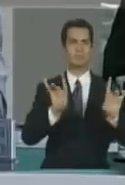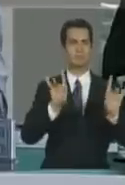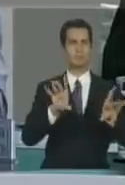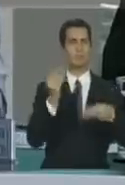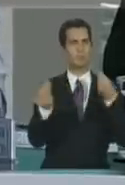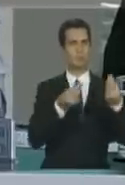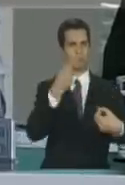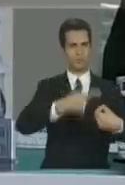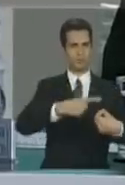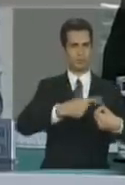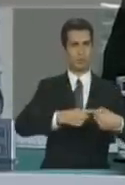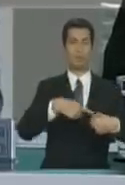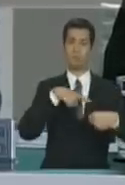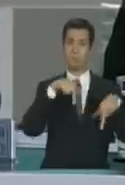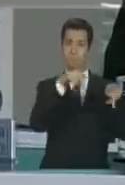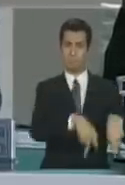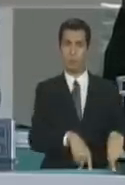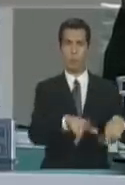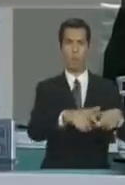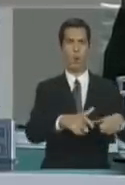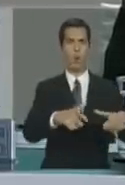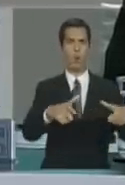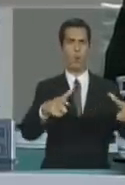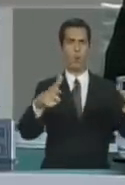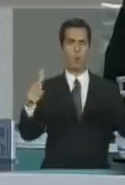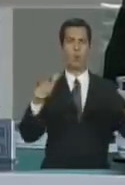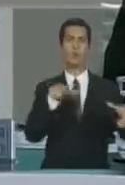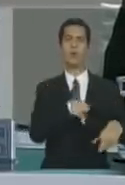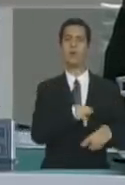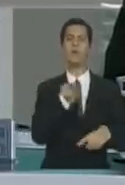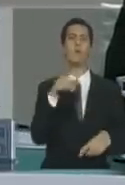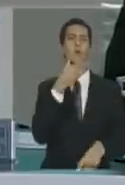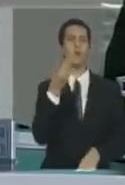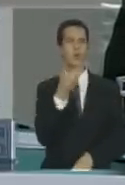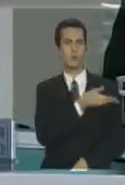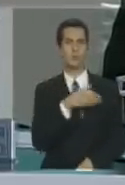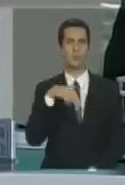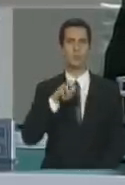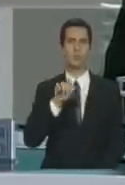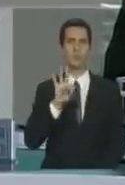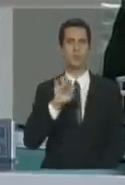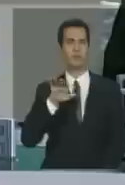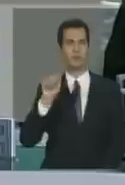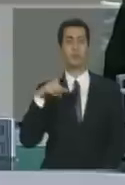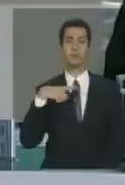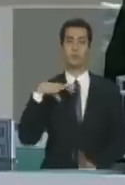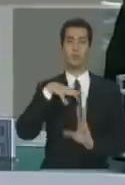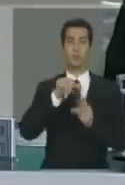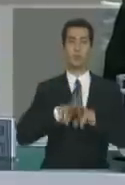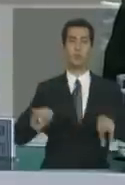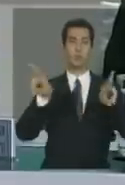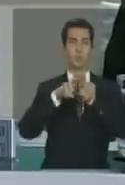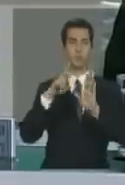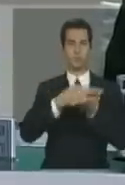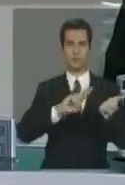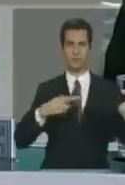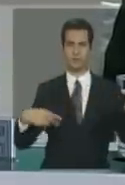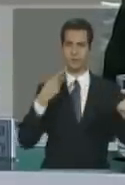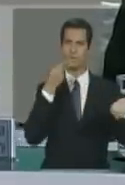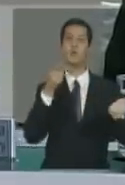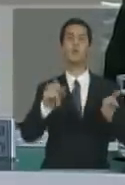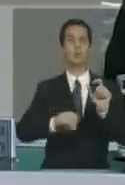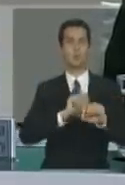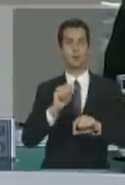crescimento da população que o Mutea fala e que sinaliza os relatórios da ONU, esse crescimento não dar-se-á no